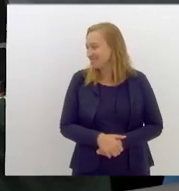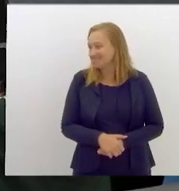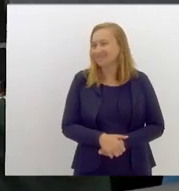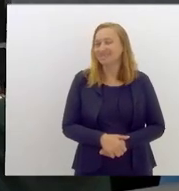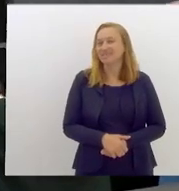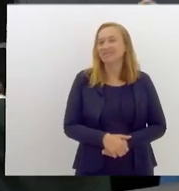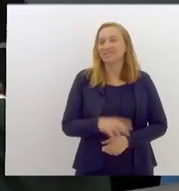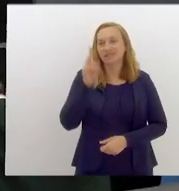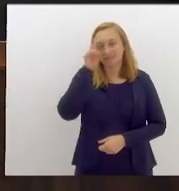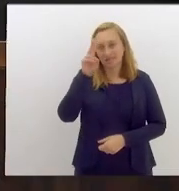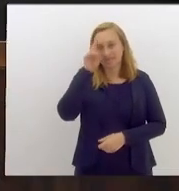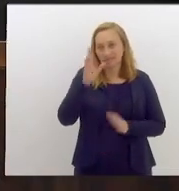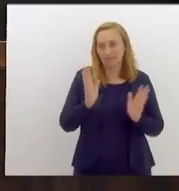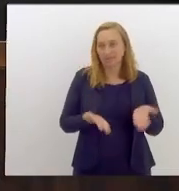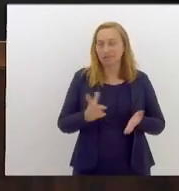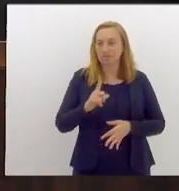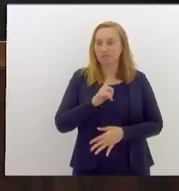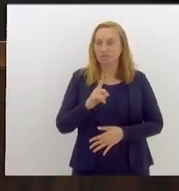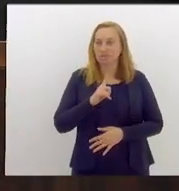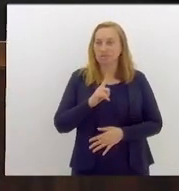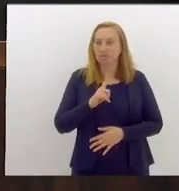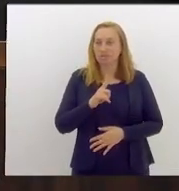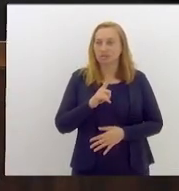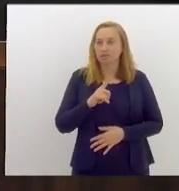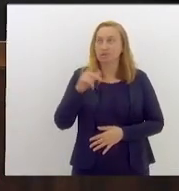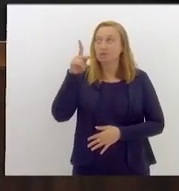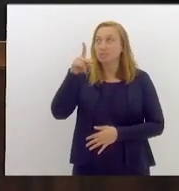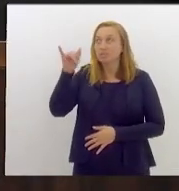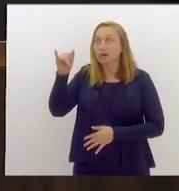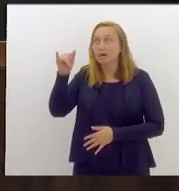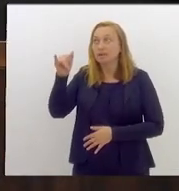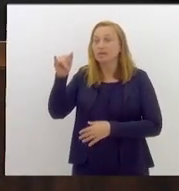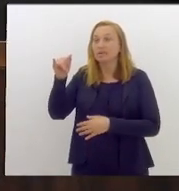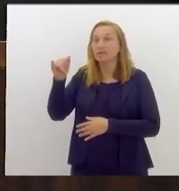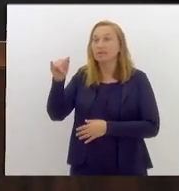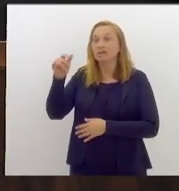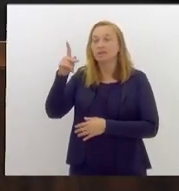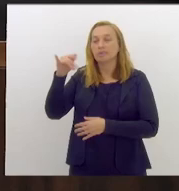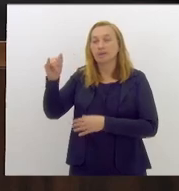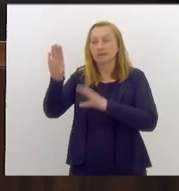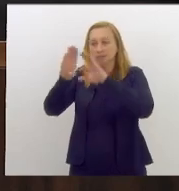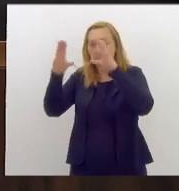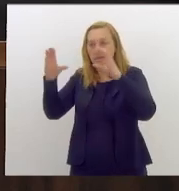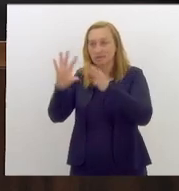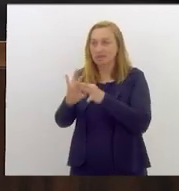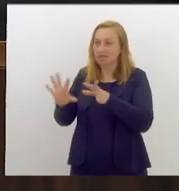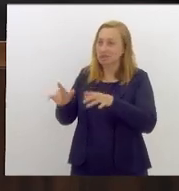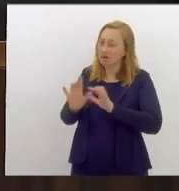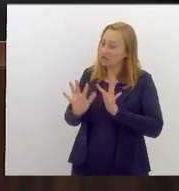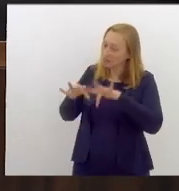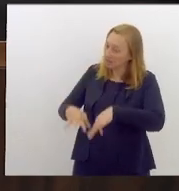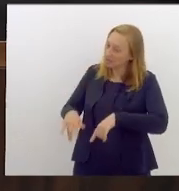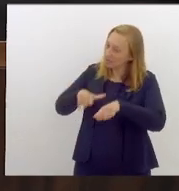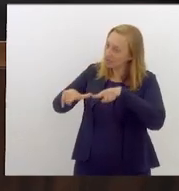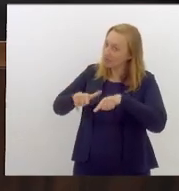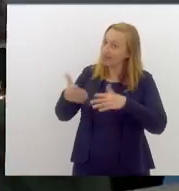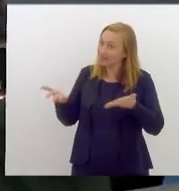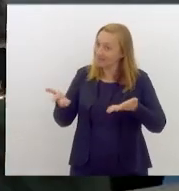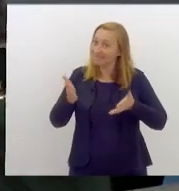lembrando que hoje nós teremos papai do céu permitir plenário o encerramento dos trabalhos